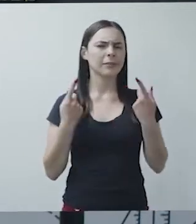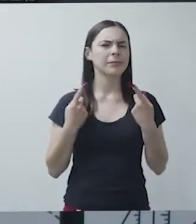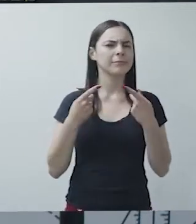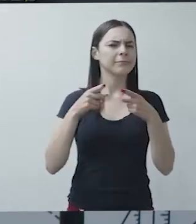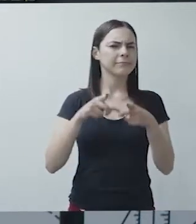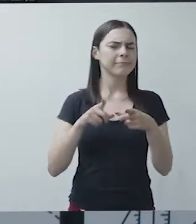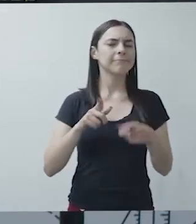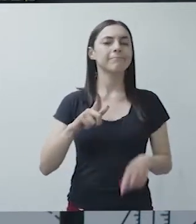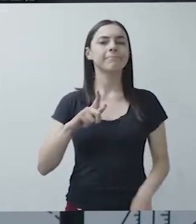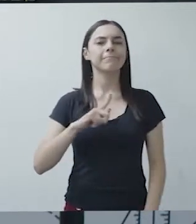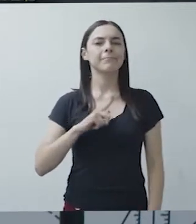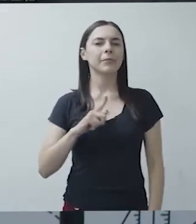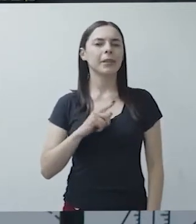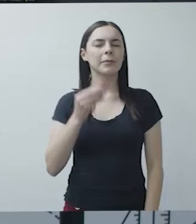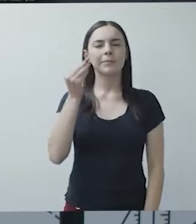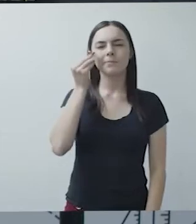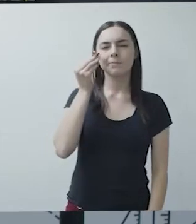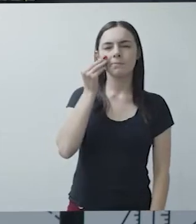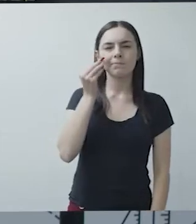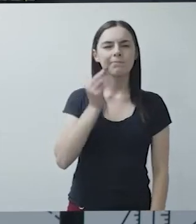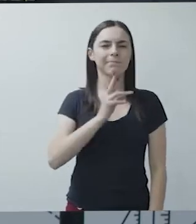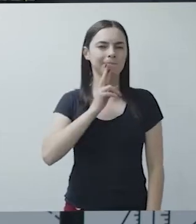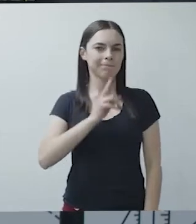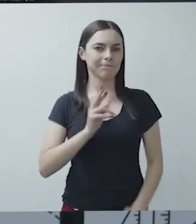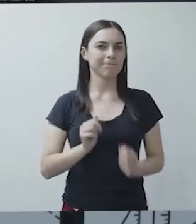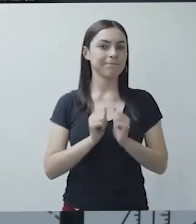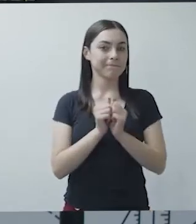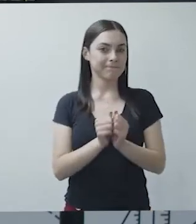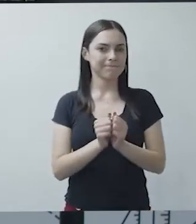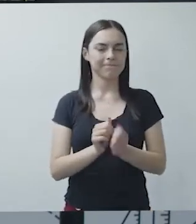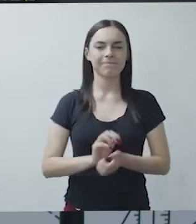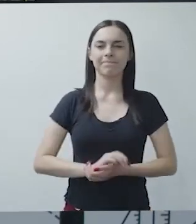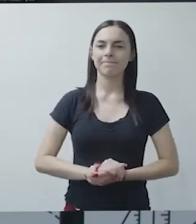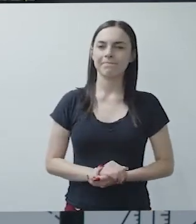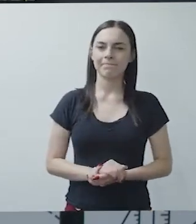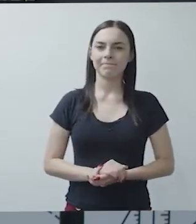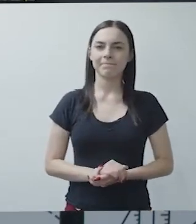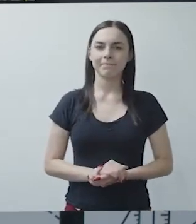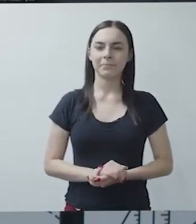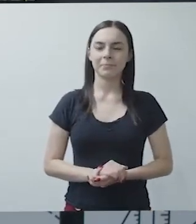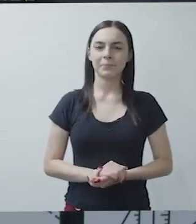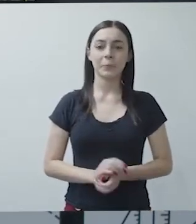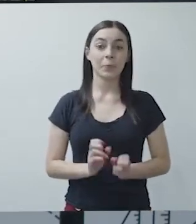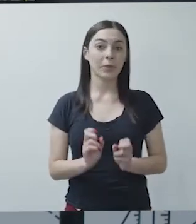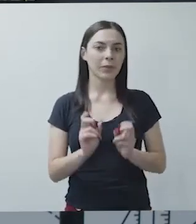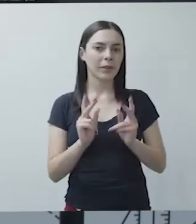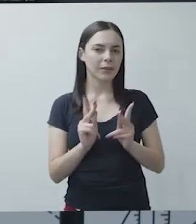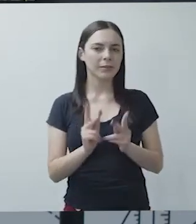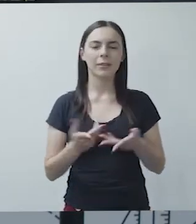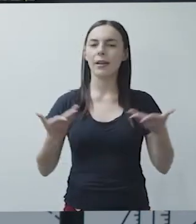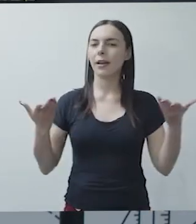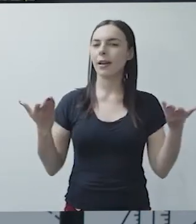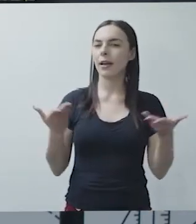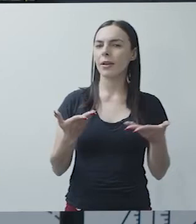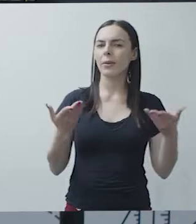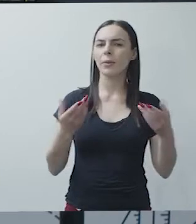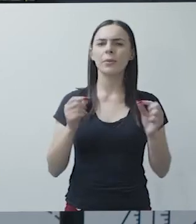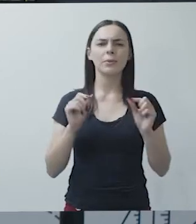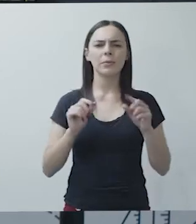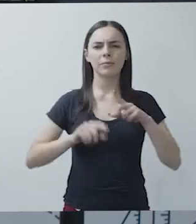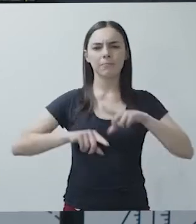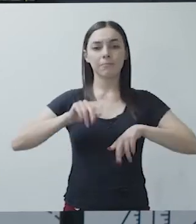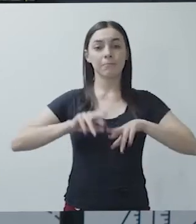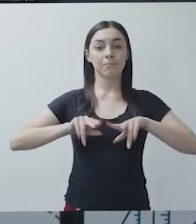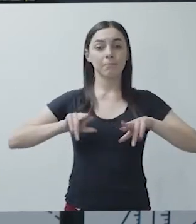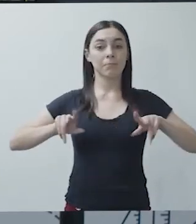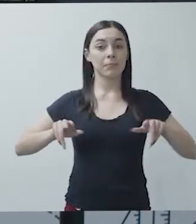desafio para a gente tentar resolver juntos, né? Muito bem. Então, agora nós vamos observar os